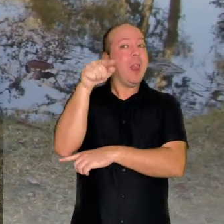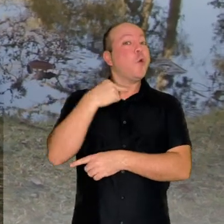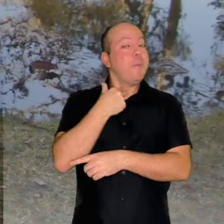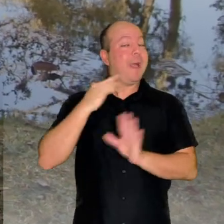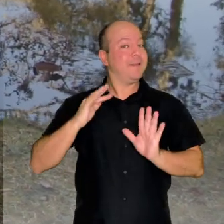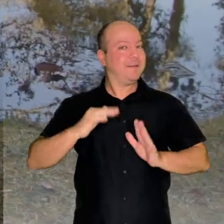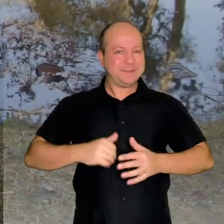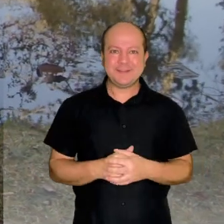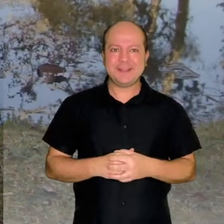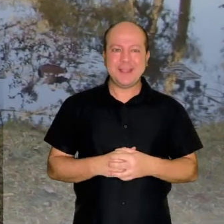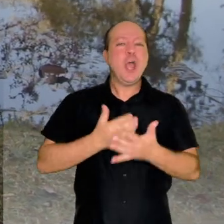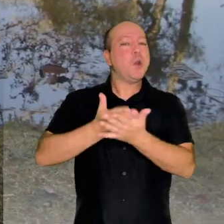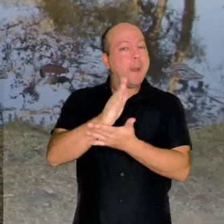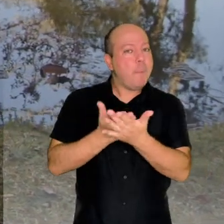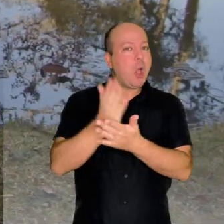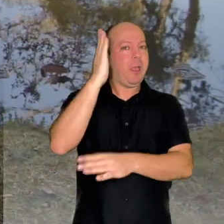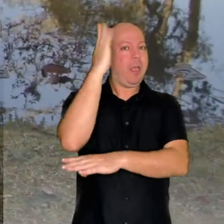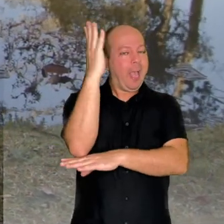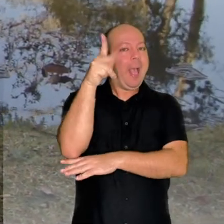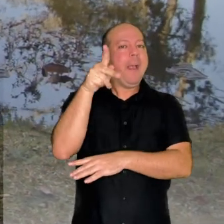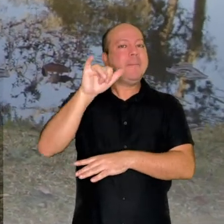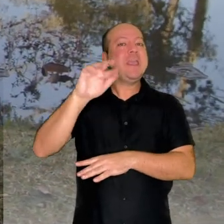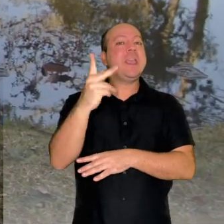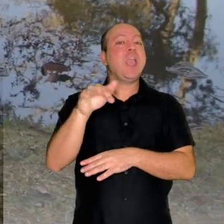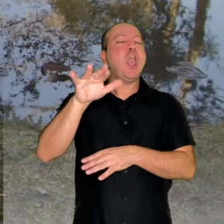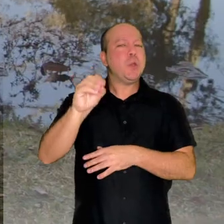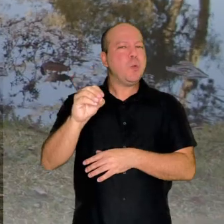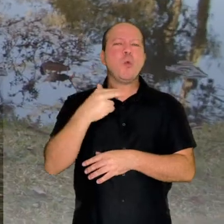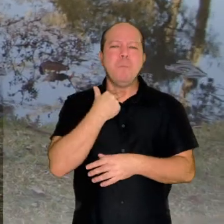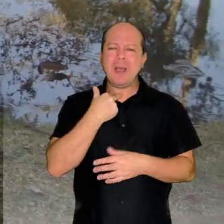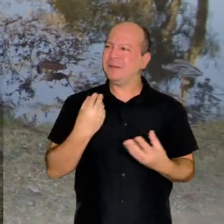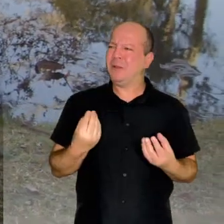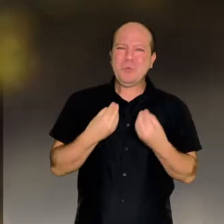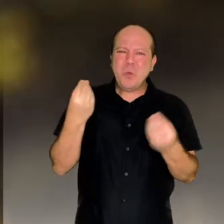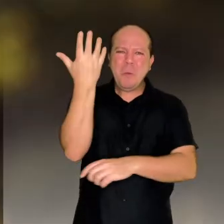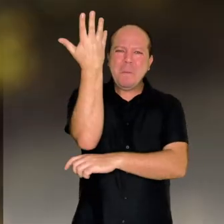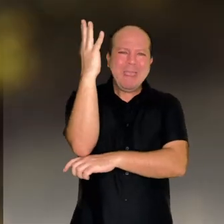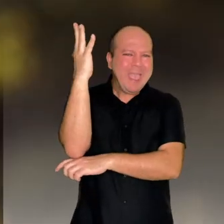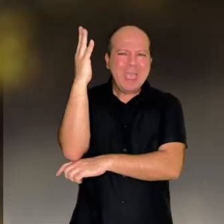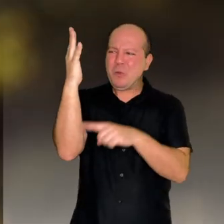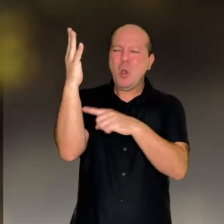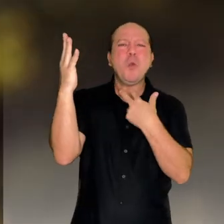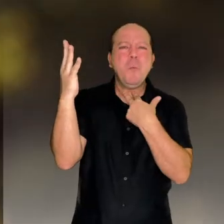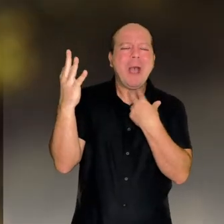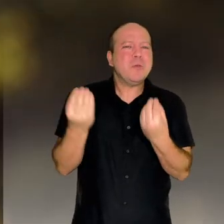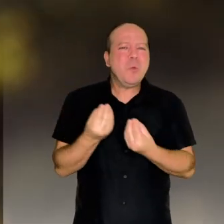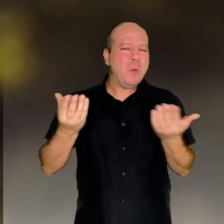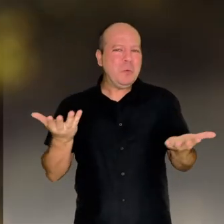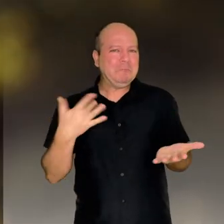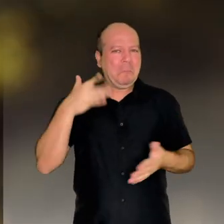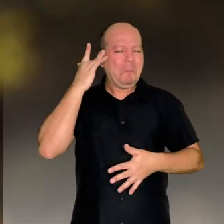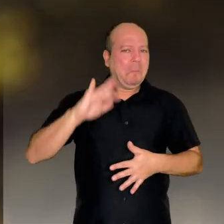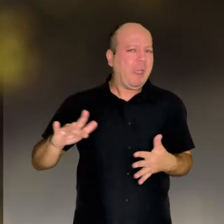ocupada. Não amola o pinheiro, que ele está ocupado. Então, como que o pinheiro está ocupado? Eu queria assuntar por